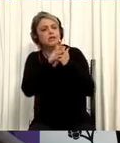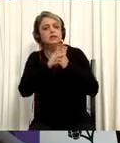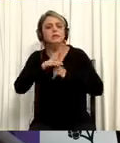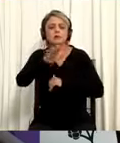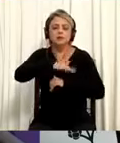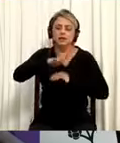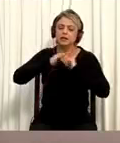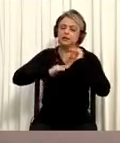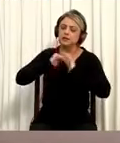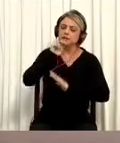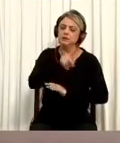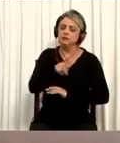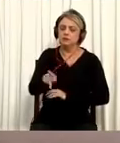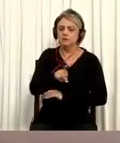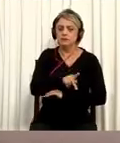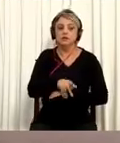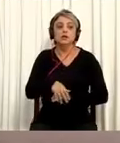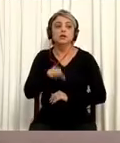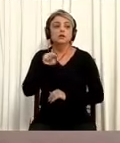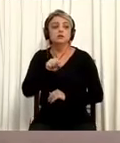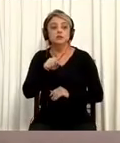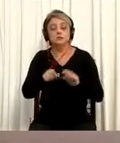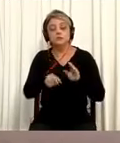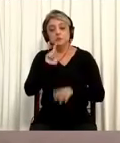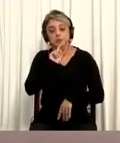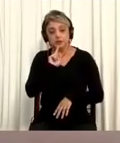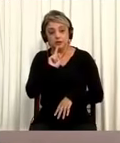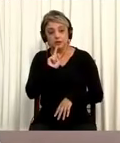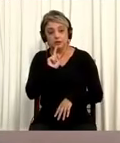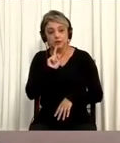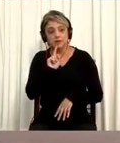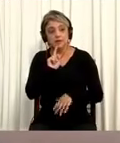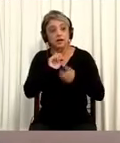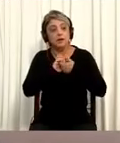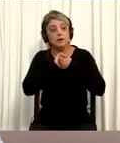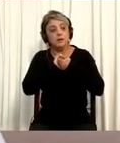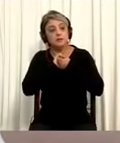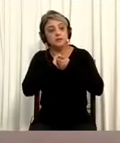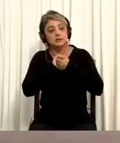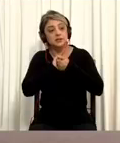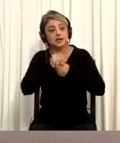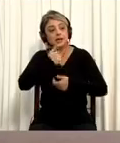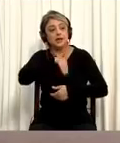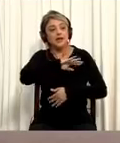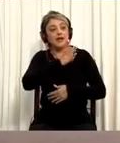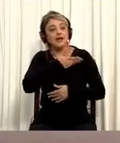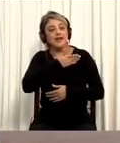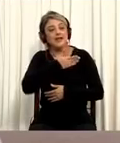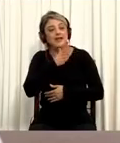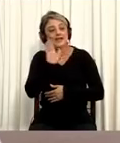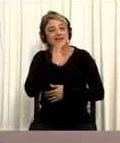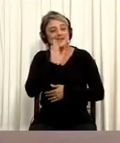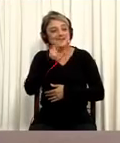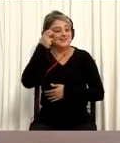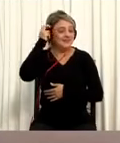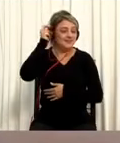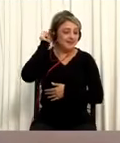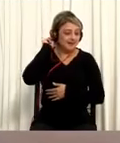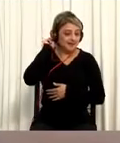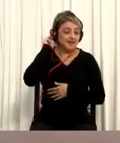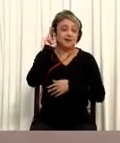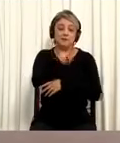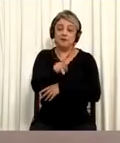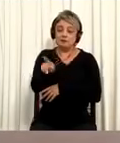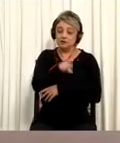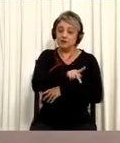professores. Sim, em primeiro lugar eu quero cumprimentar a nossa companheira Viviane, viu, Viviane? Né,